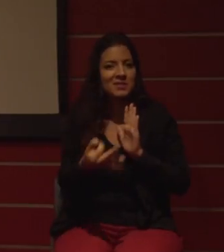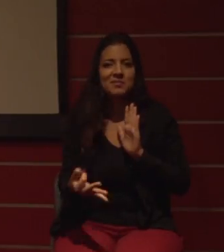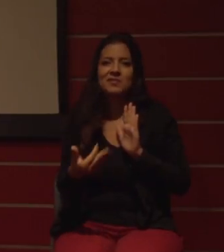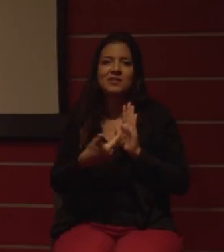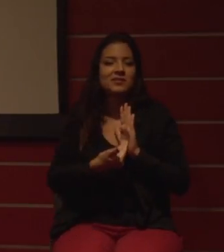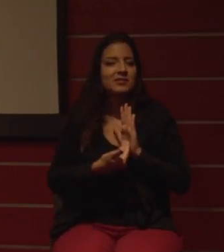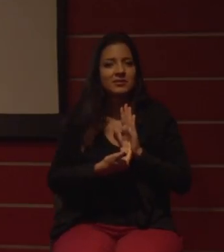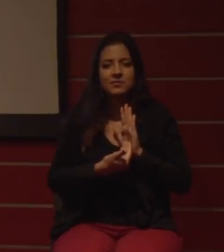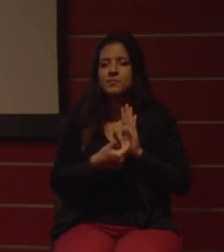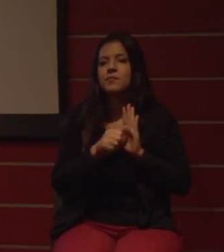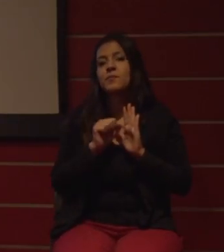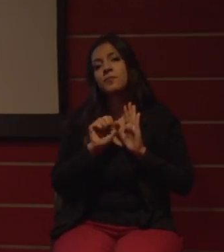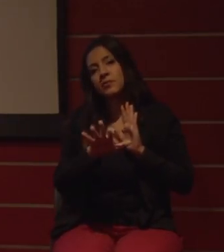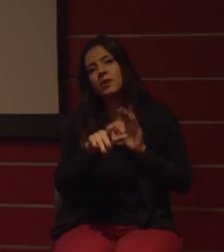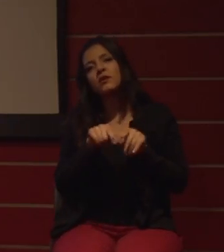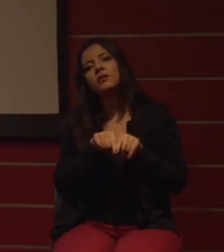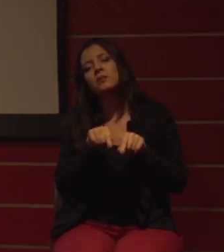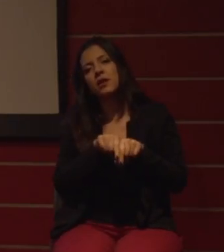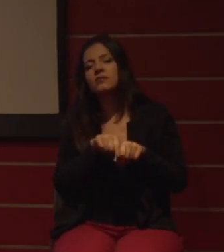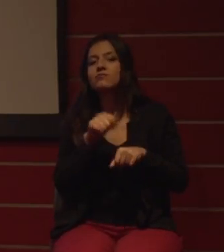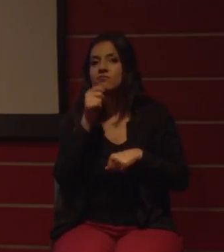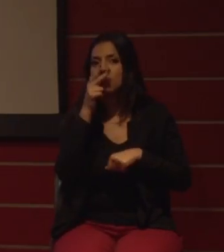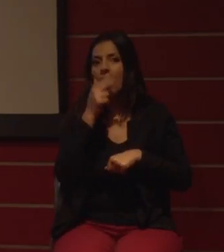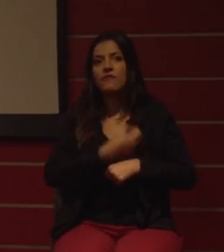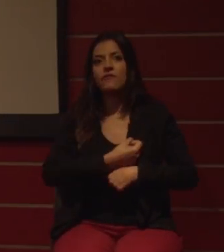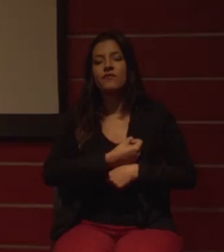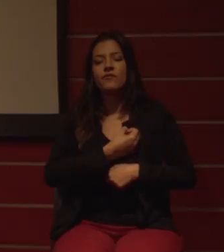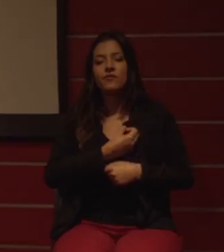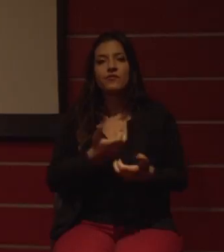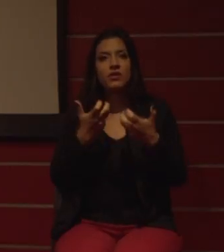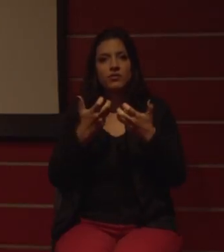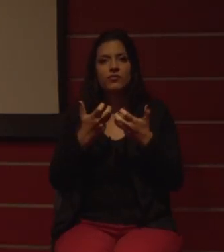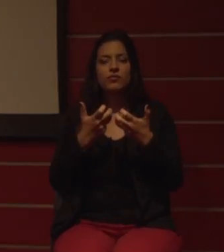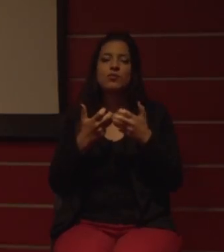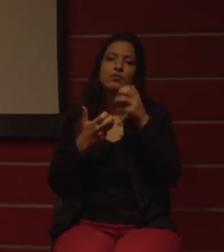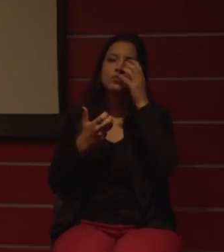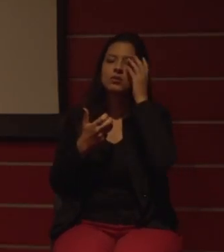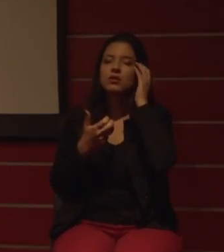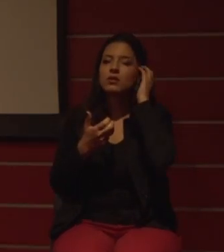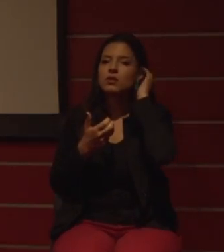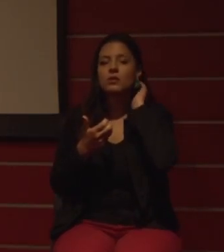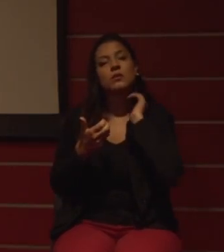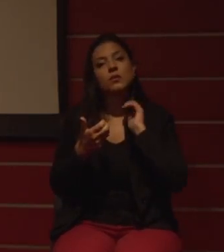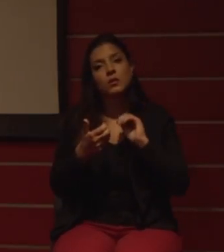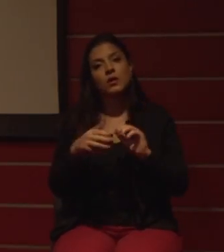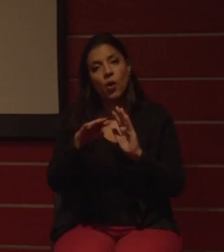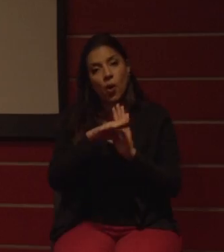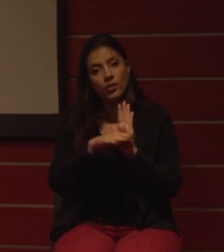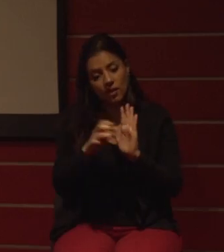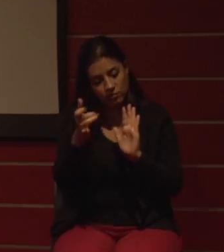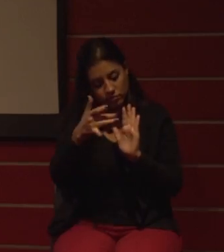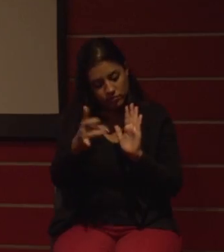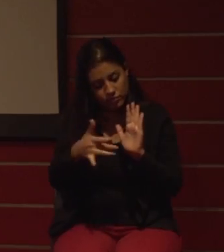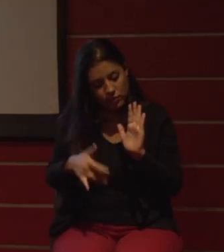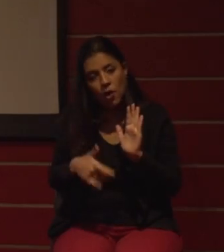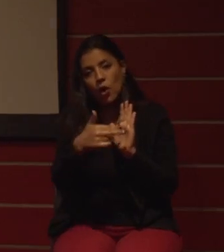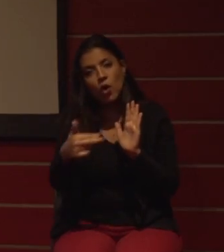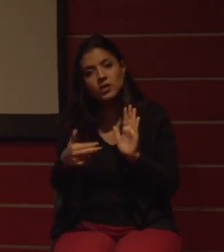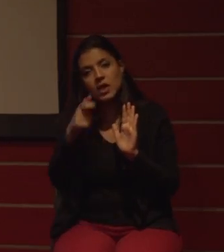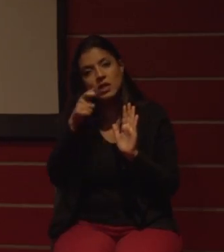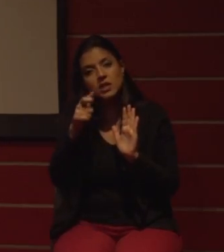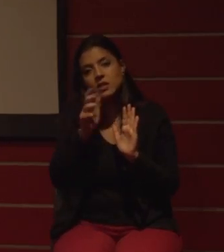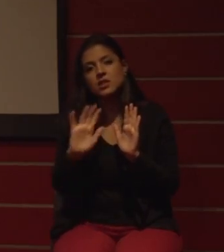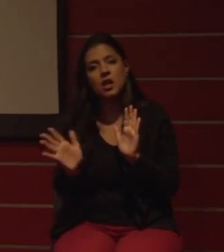né mas ao mesmo tempo muito vivo você você vê que tá ali realmente o que é essencial para para contar o